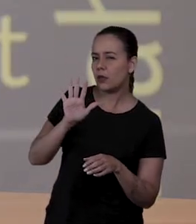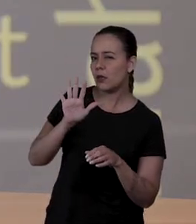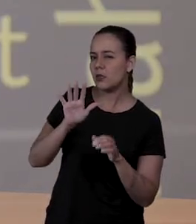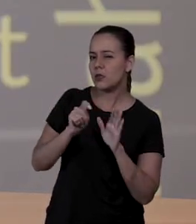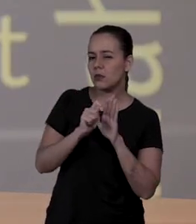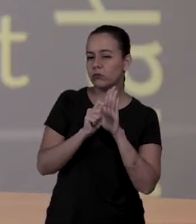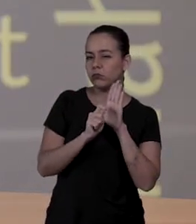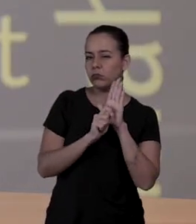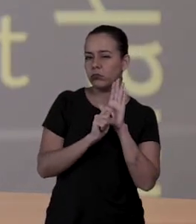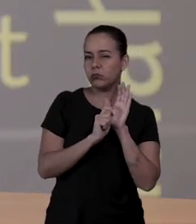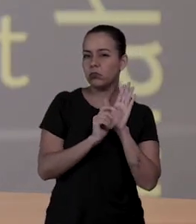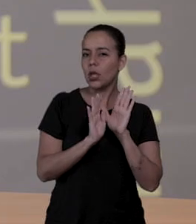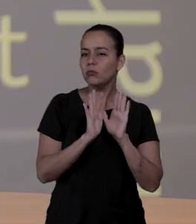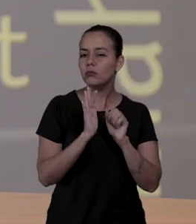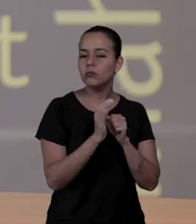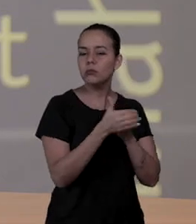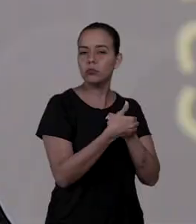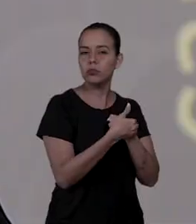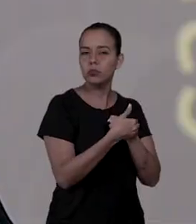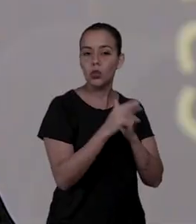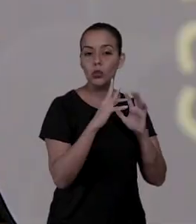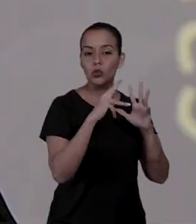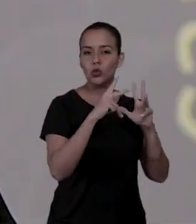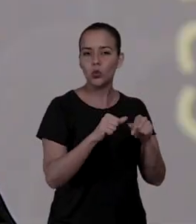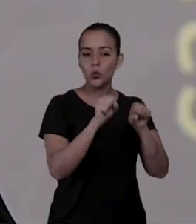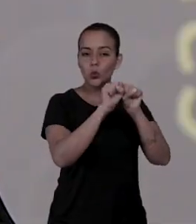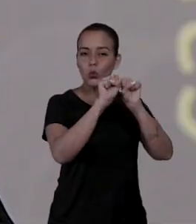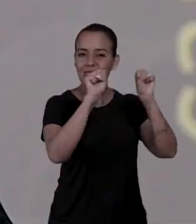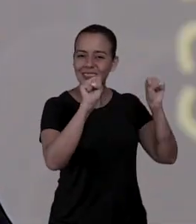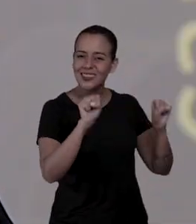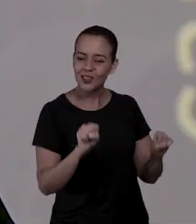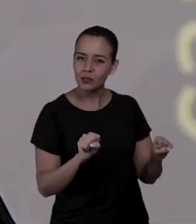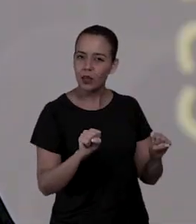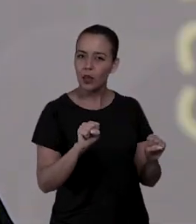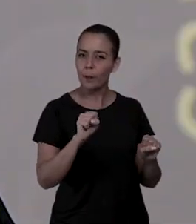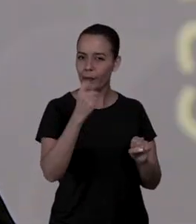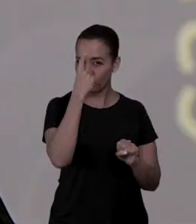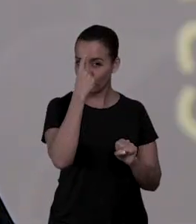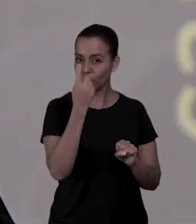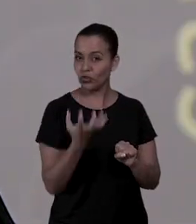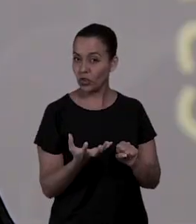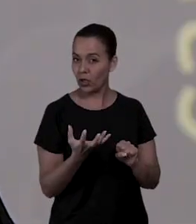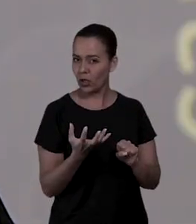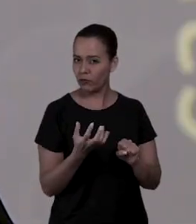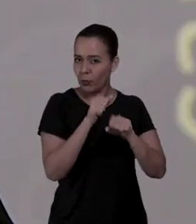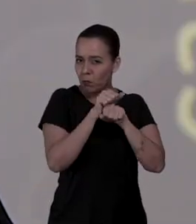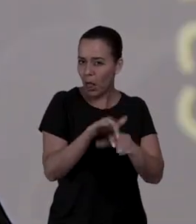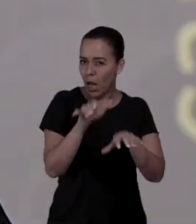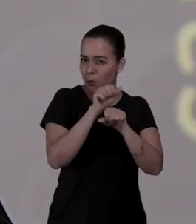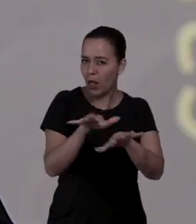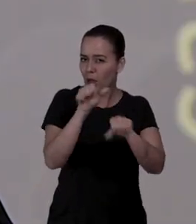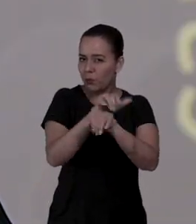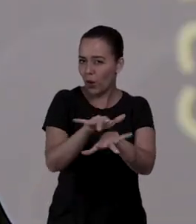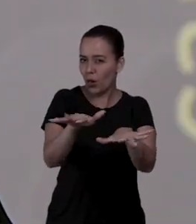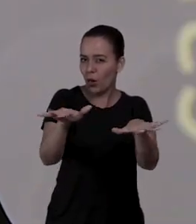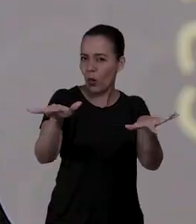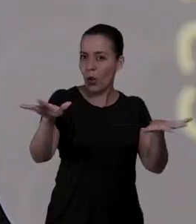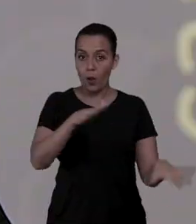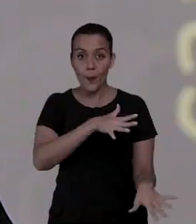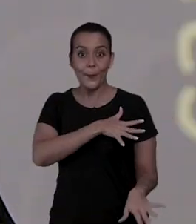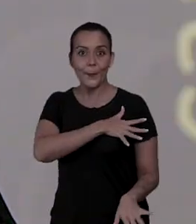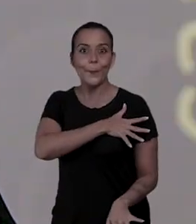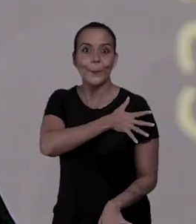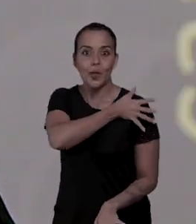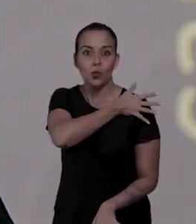práticas machistas e racistas. Sob uma aparência de neutralidade técnica, esses algoritmos,